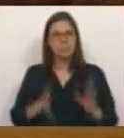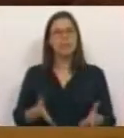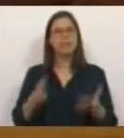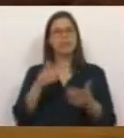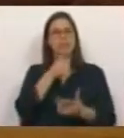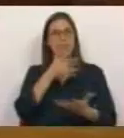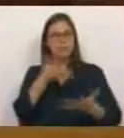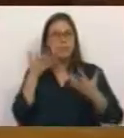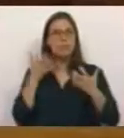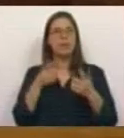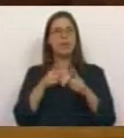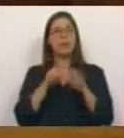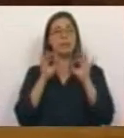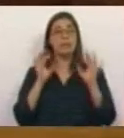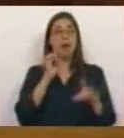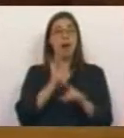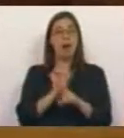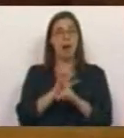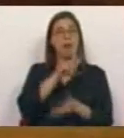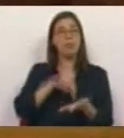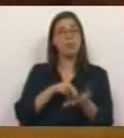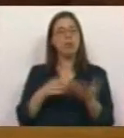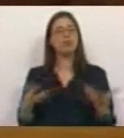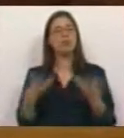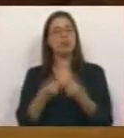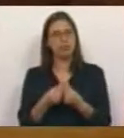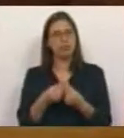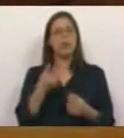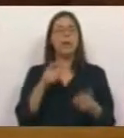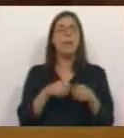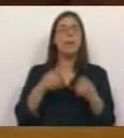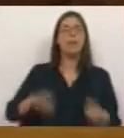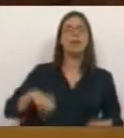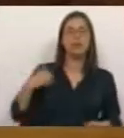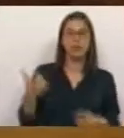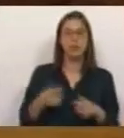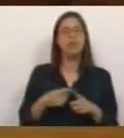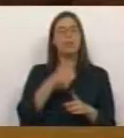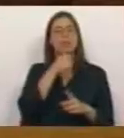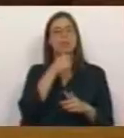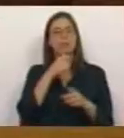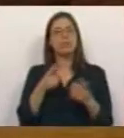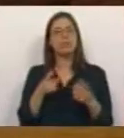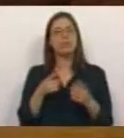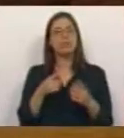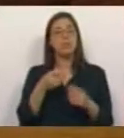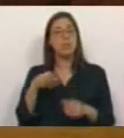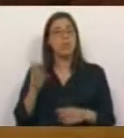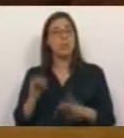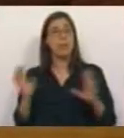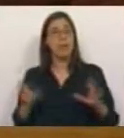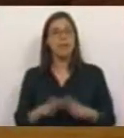forma decidida, como de resto resulta também da posição conjunta que o Partido Ecologistas Verdes estabeleceu com o Partido